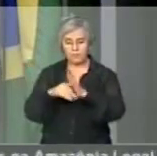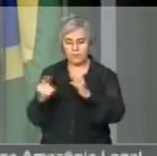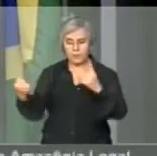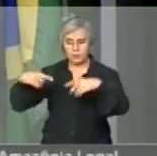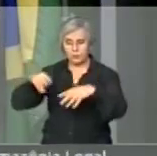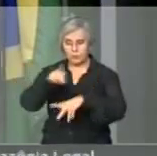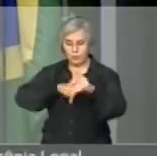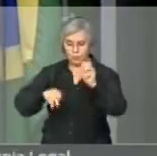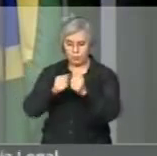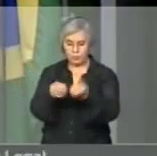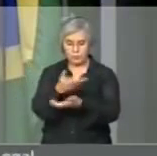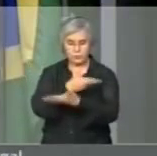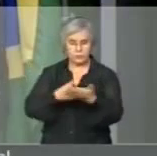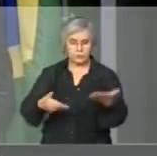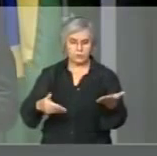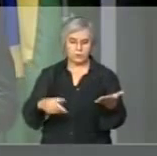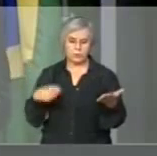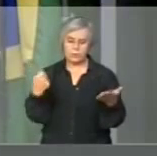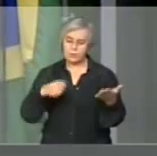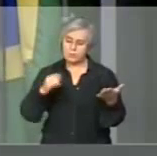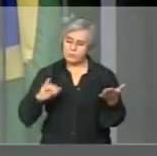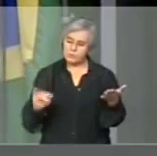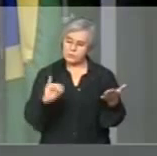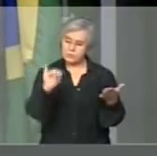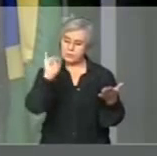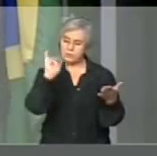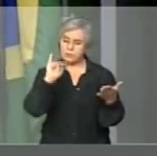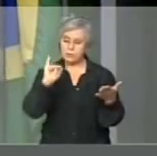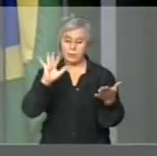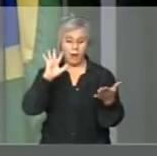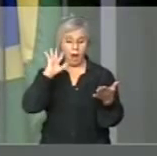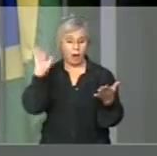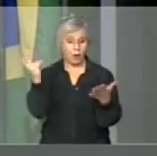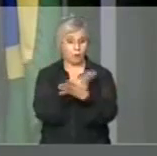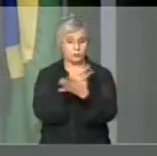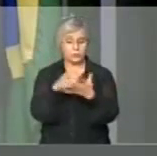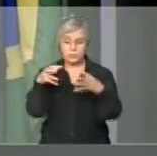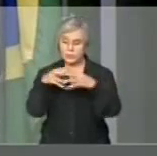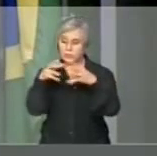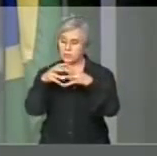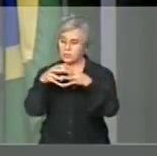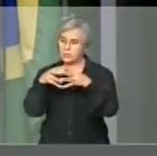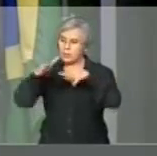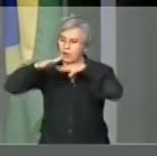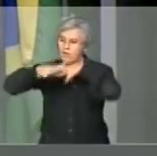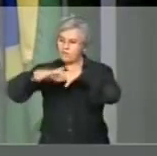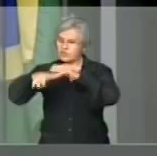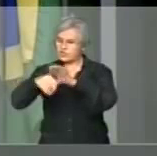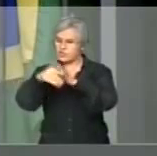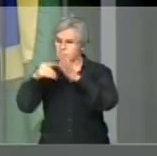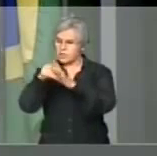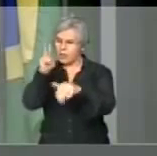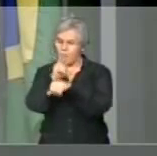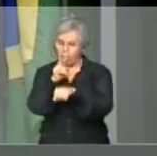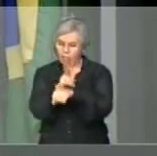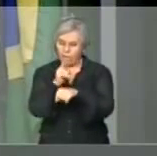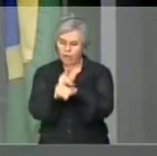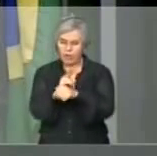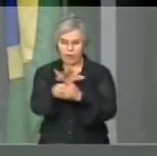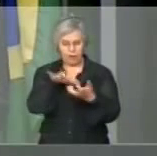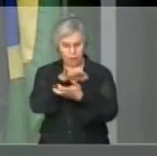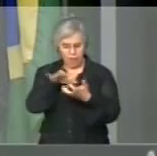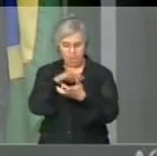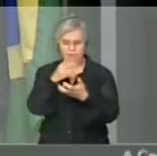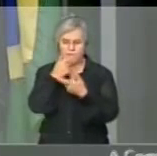consideramos indispensáveis a realização de atos, caravanas, vigílias, greves,